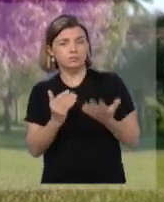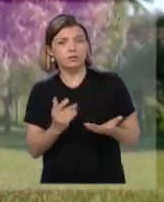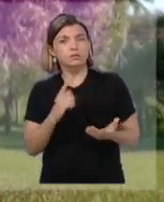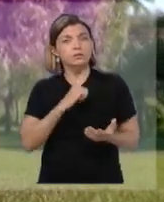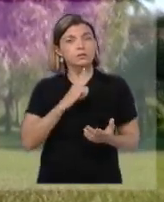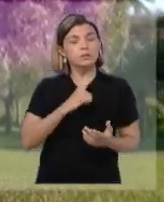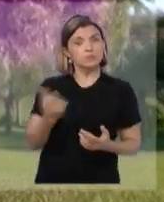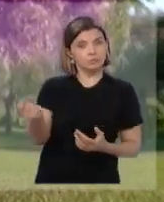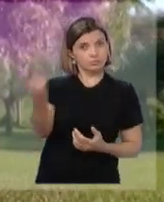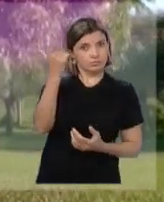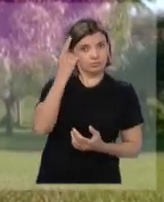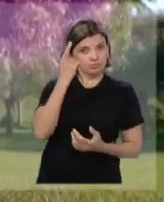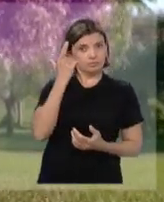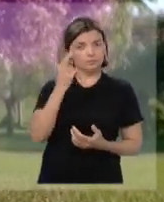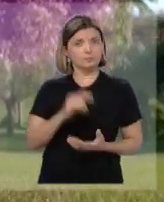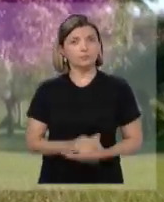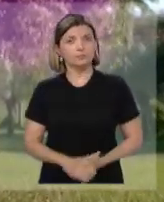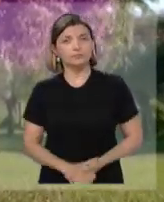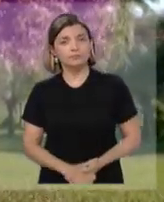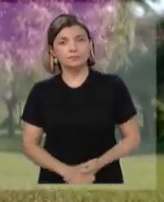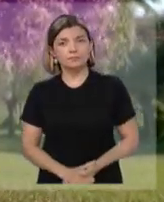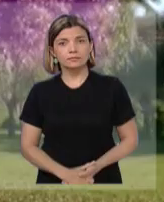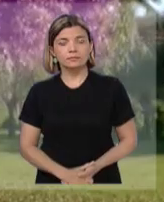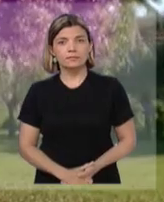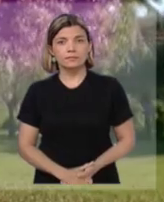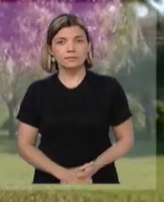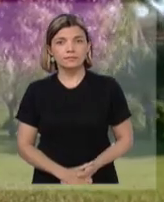inorgânicas, usando a luz do sol.